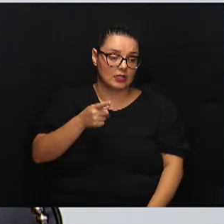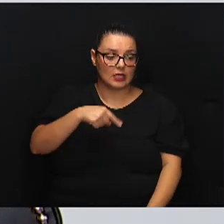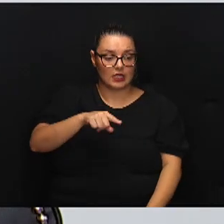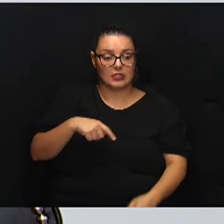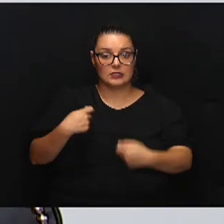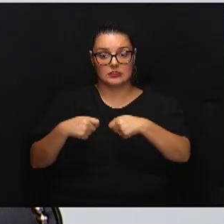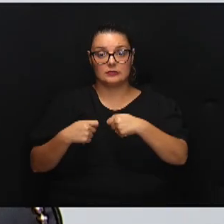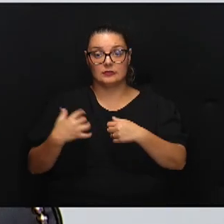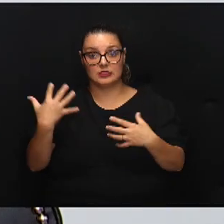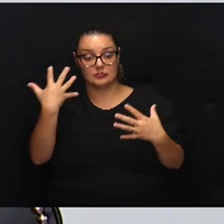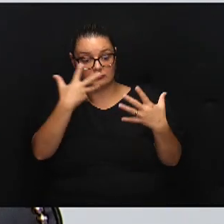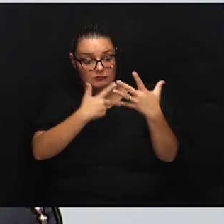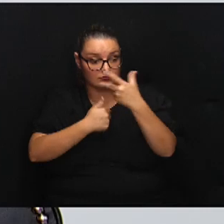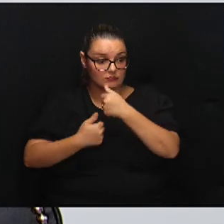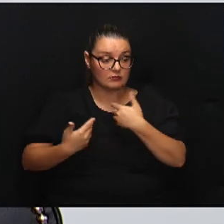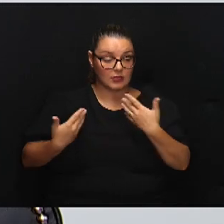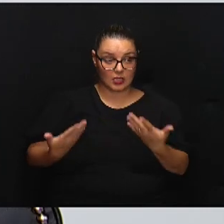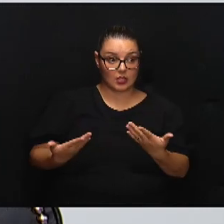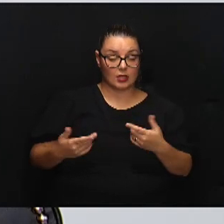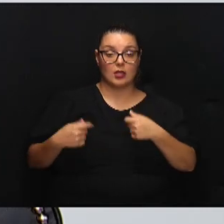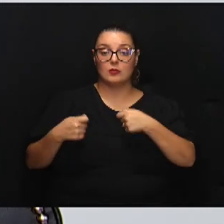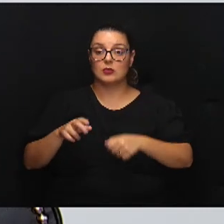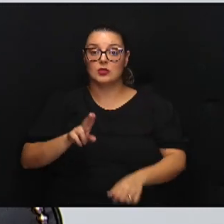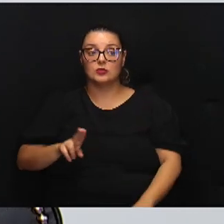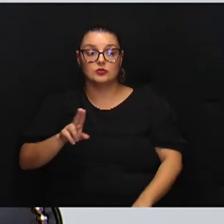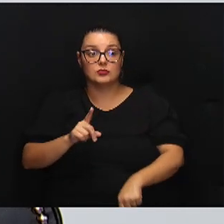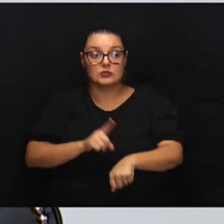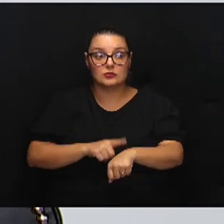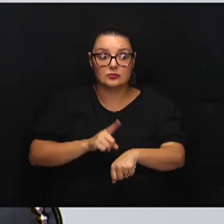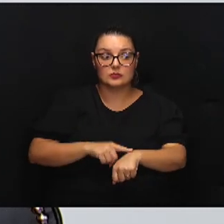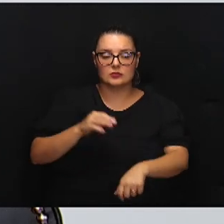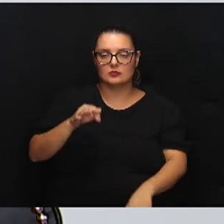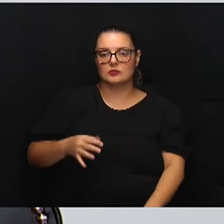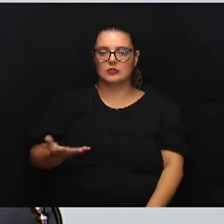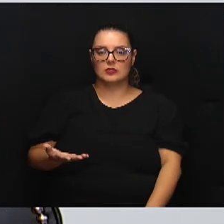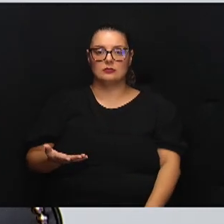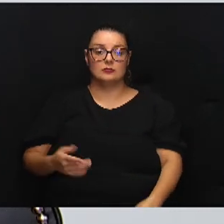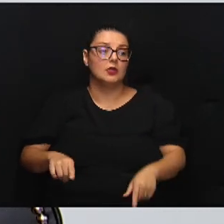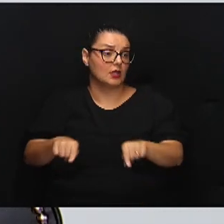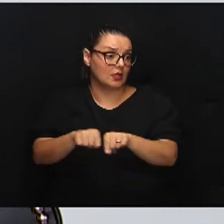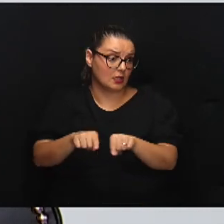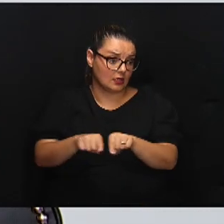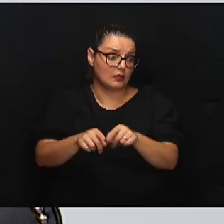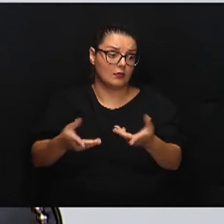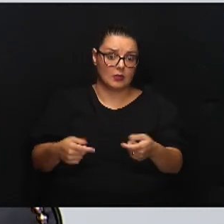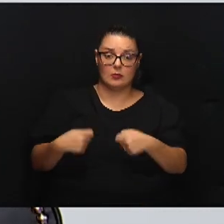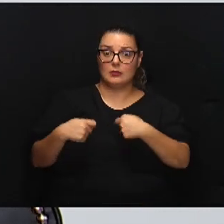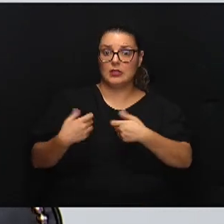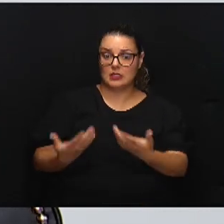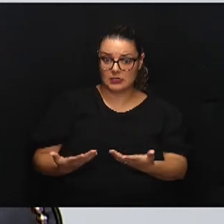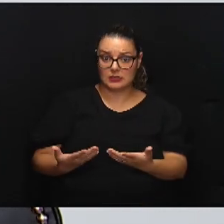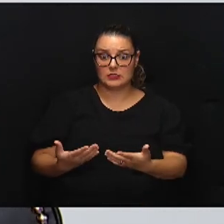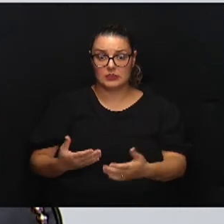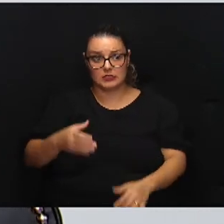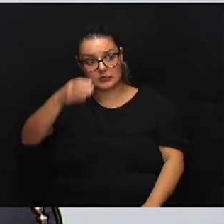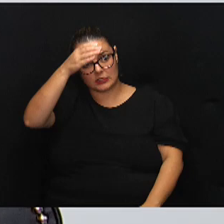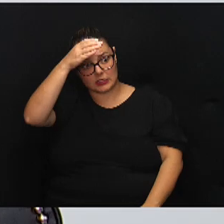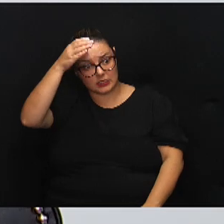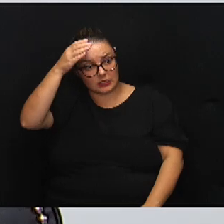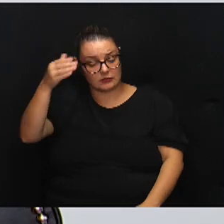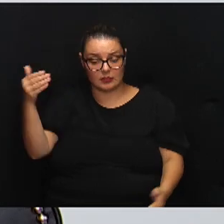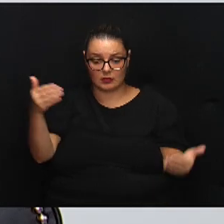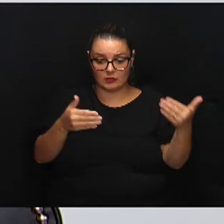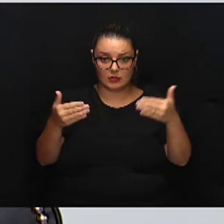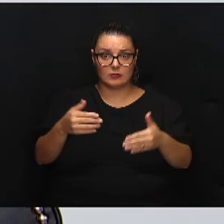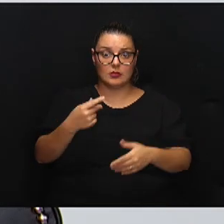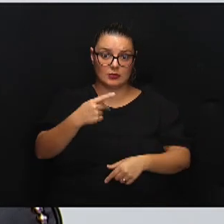estar lindas e precisam otimizar o tempo também. E, ao mesmo tempo, você precisa dessa clientela frequentando